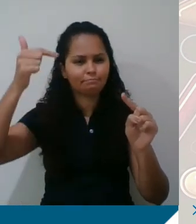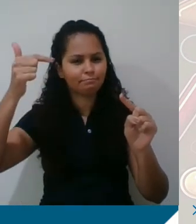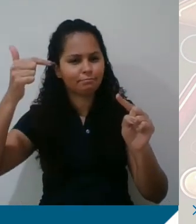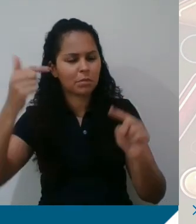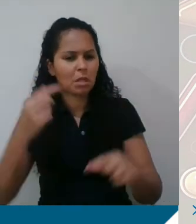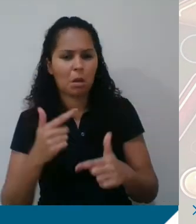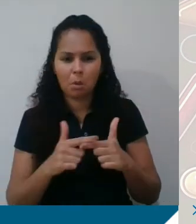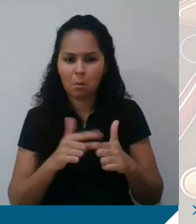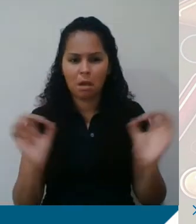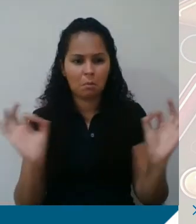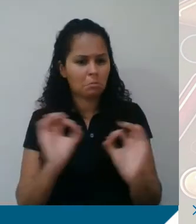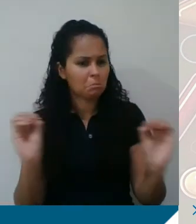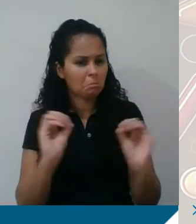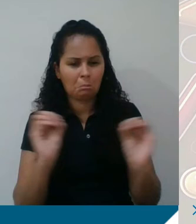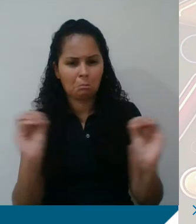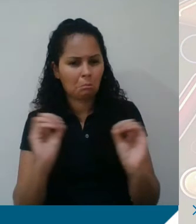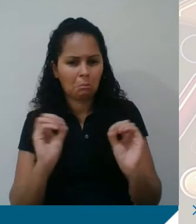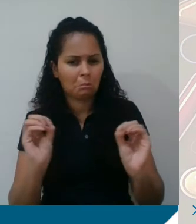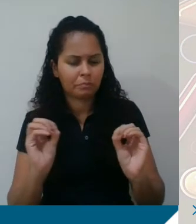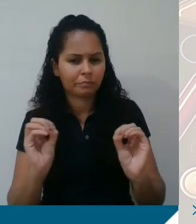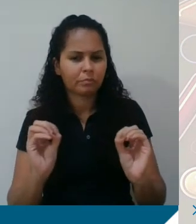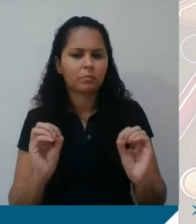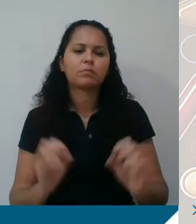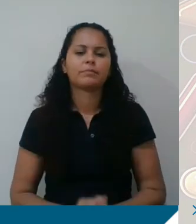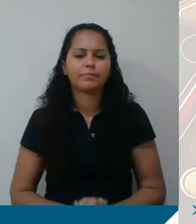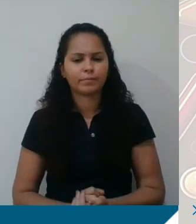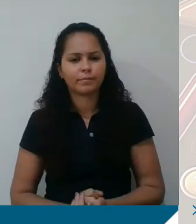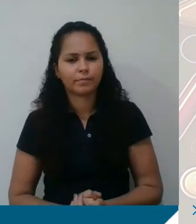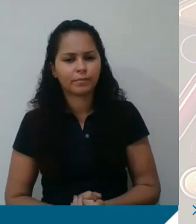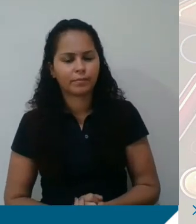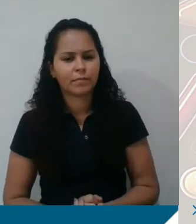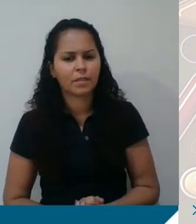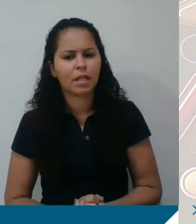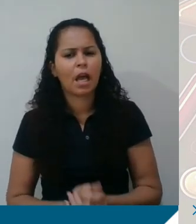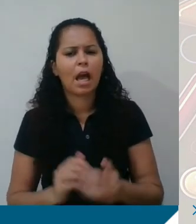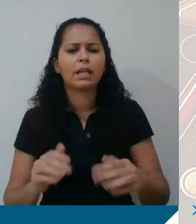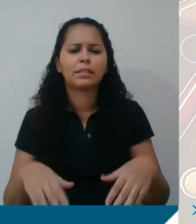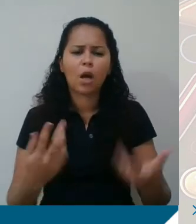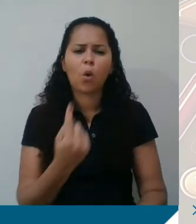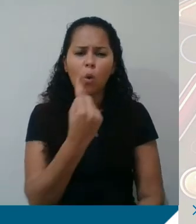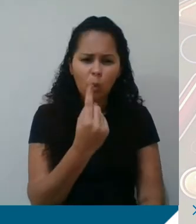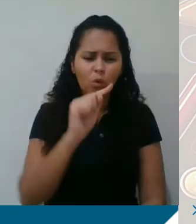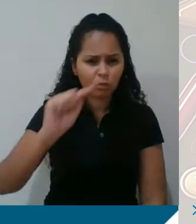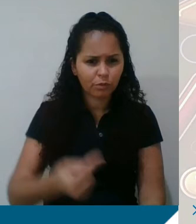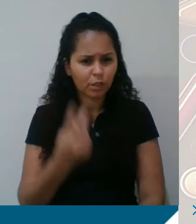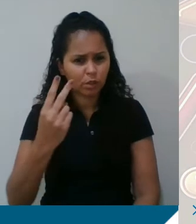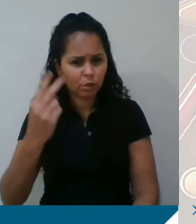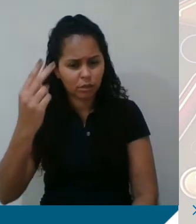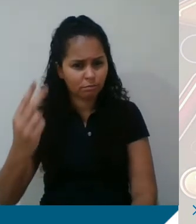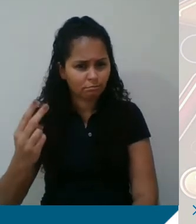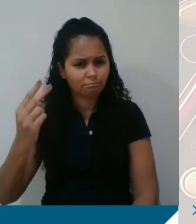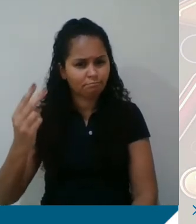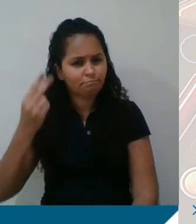nenhum, uma representação, digamos, um pouco mais inteligente, né, de 1,2 vezes 1,2. E 1,2 ao quadrado,